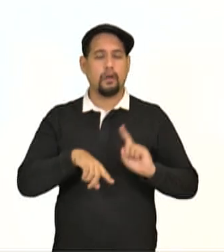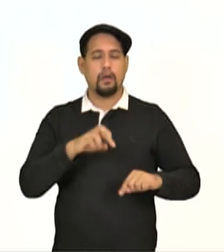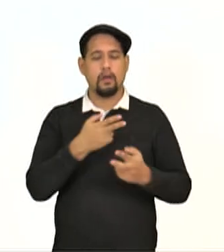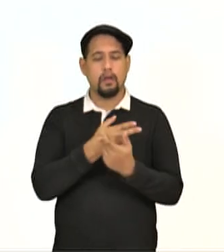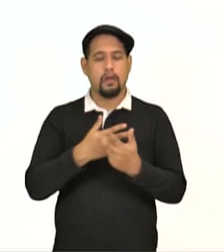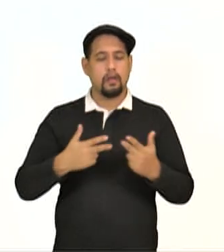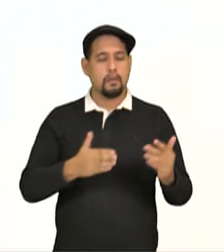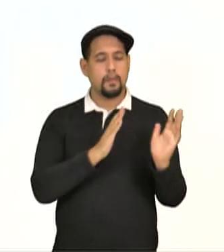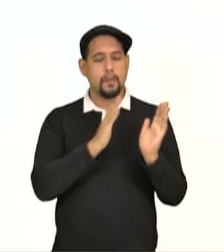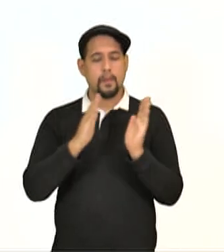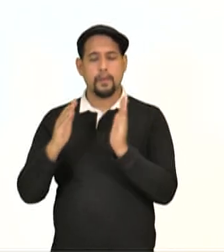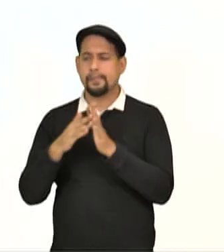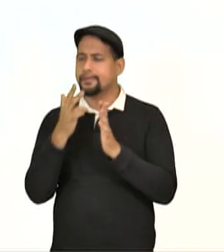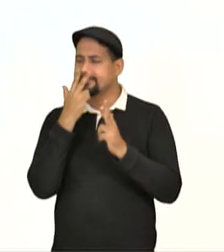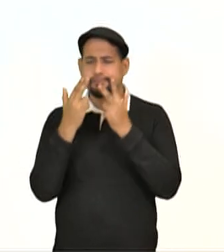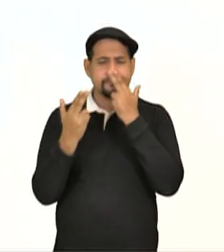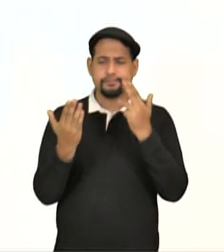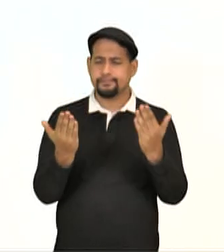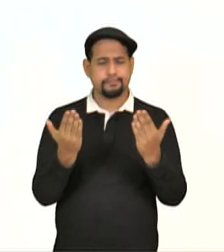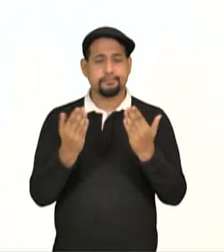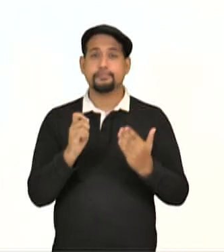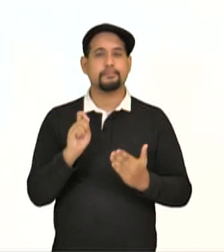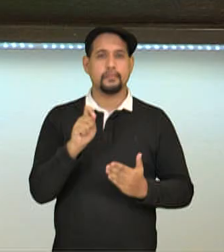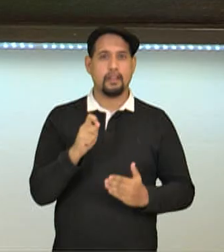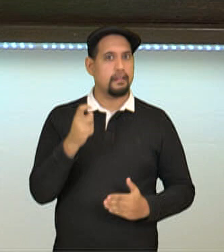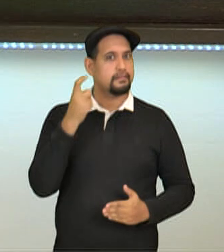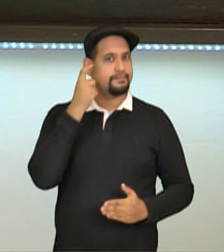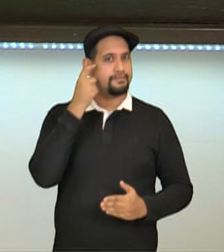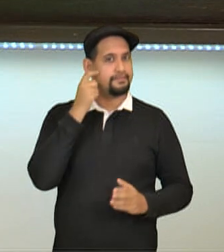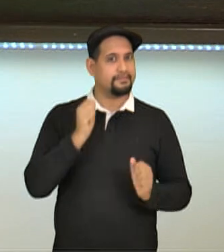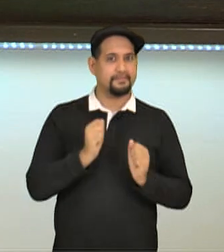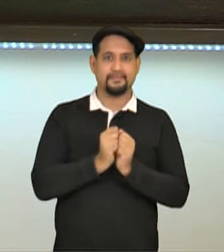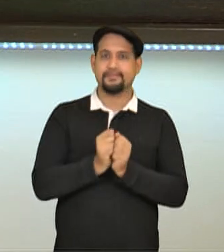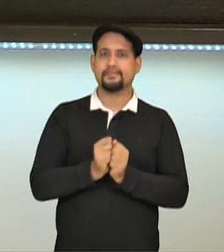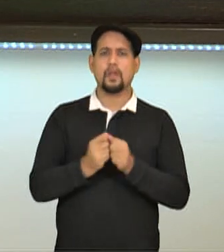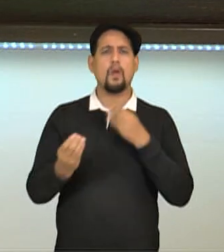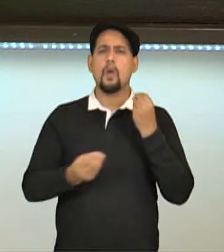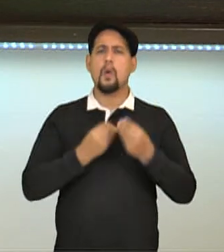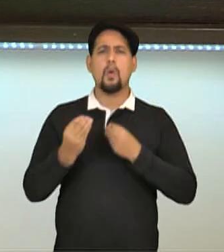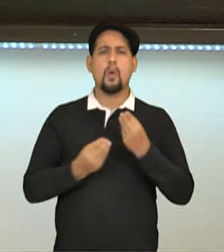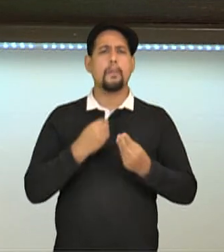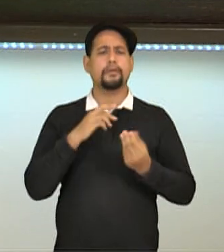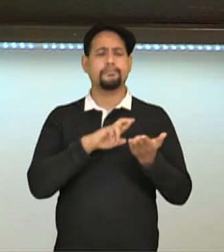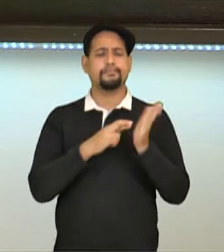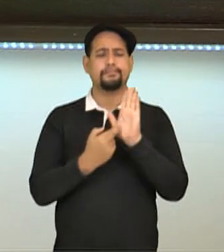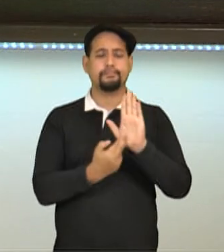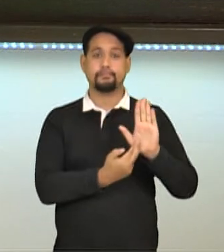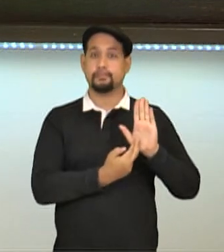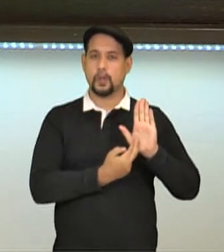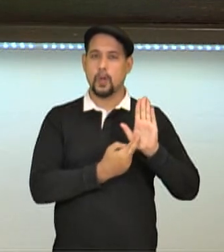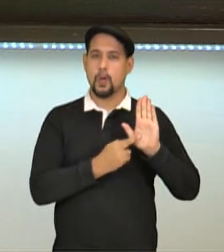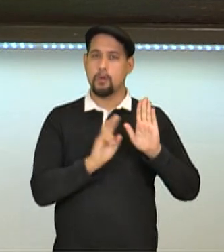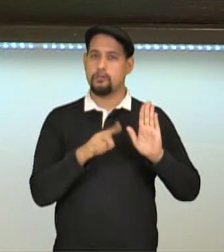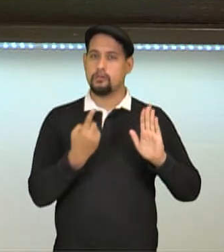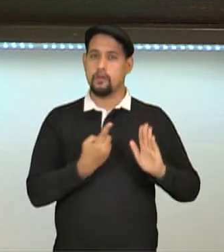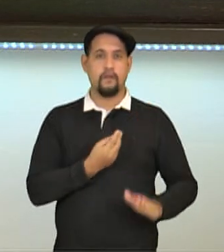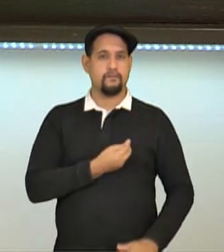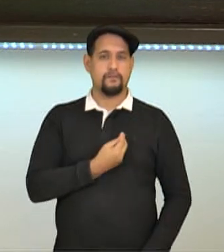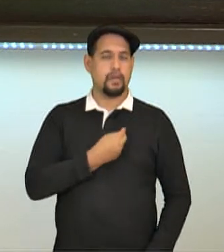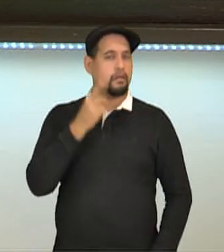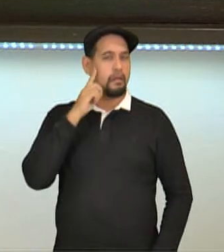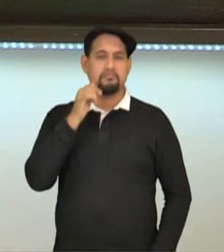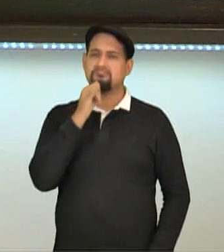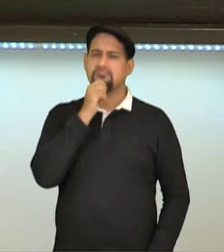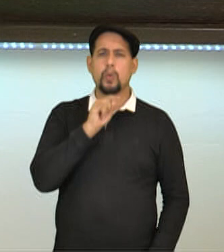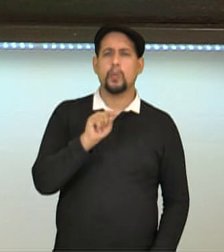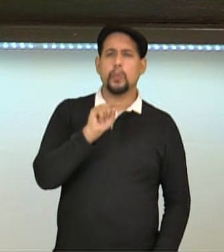do cotidiano eles se parecem? Vamos pensar um pouquinho. Como é que a gente pode representar no nosso dia a dia um ponto,